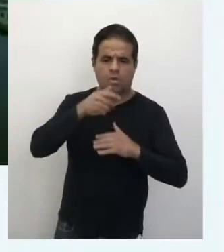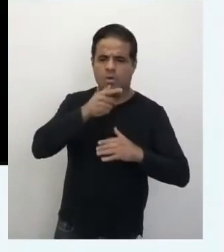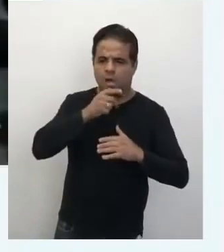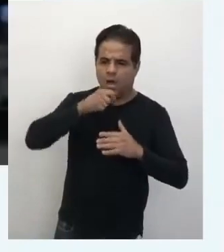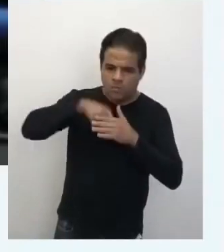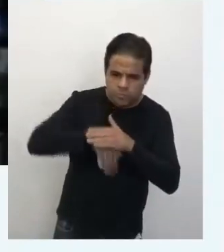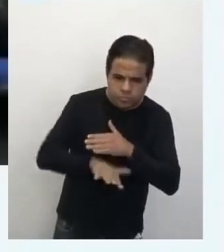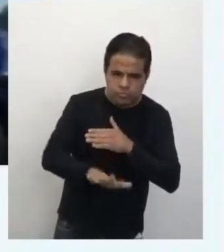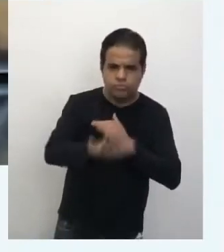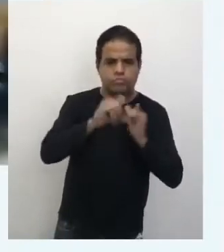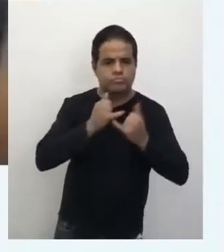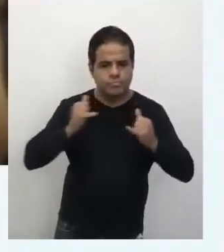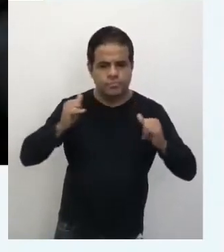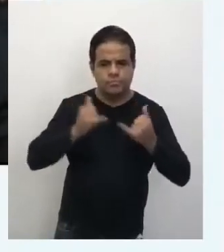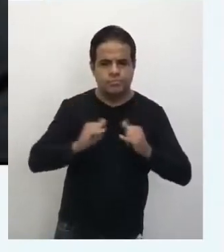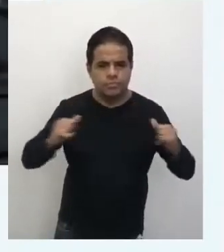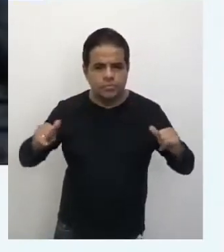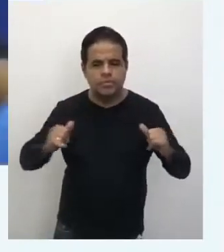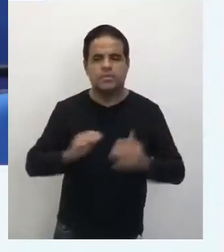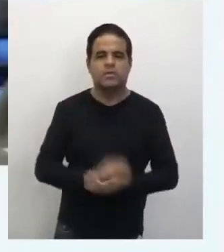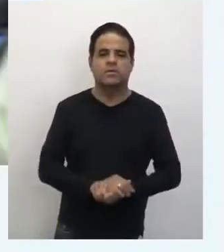convencionais.